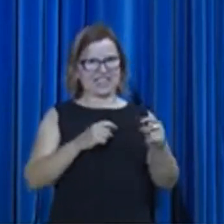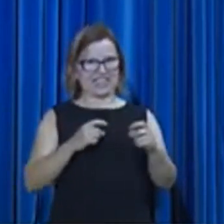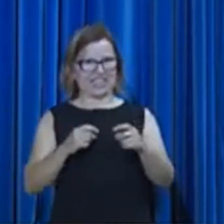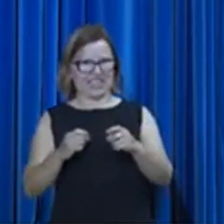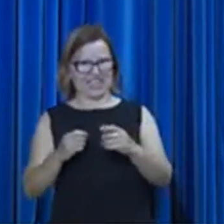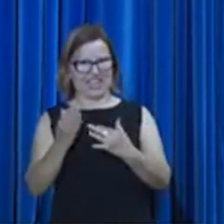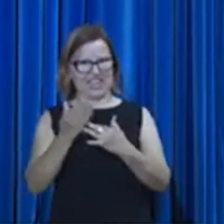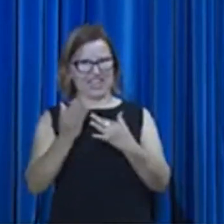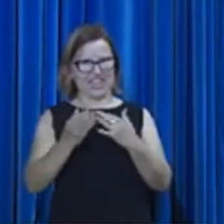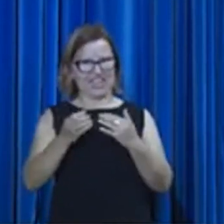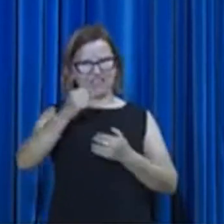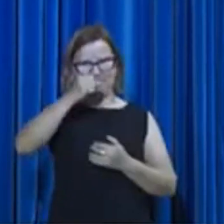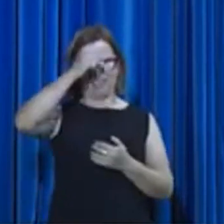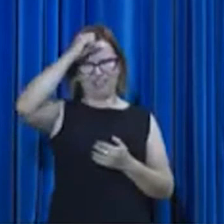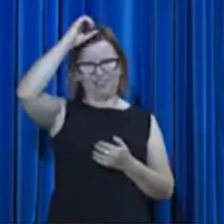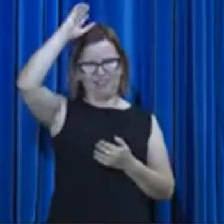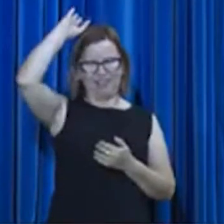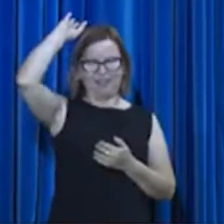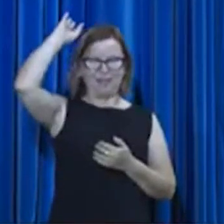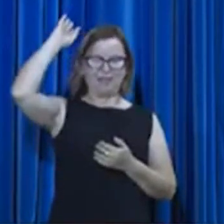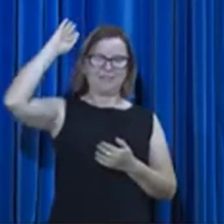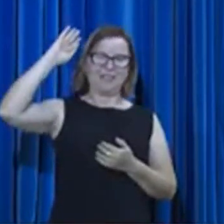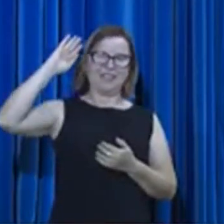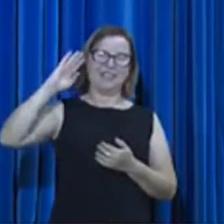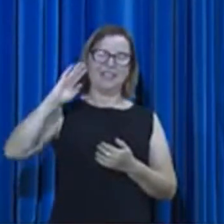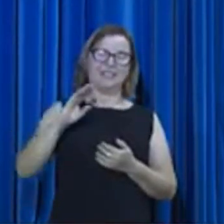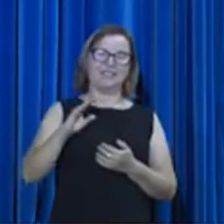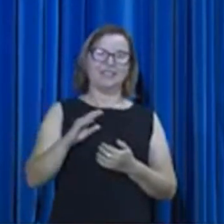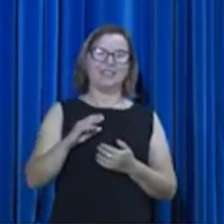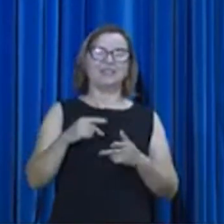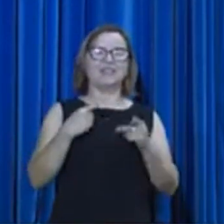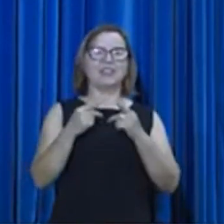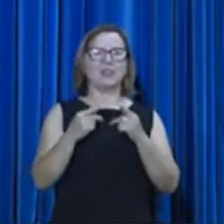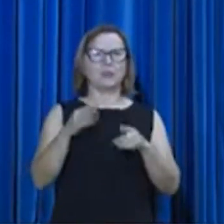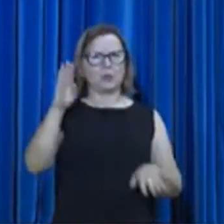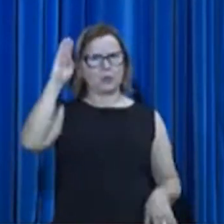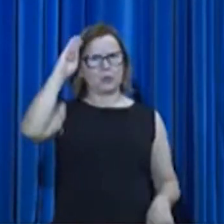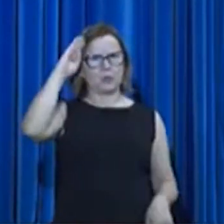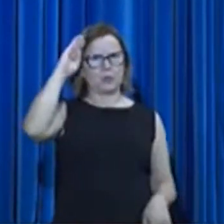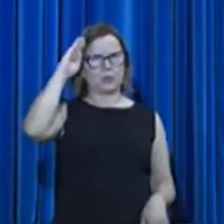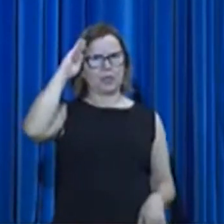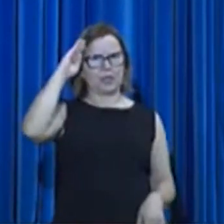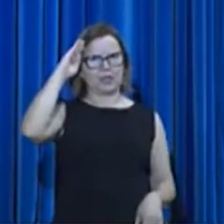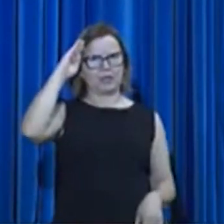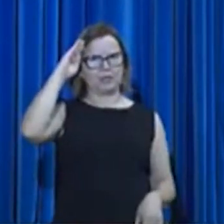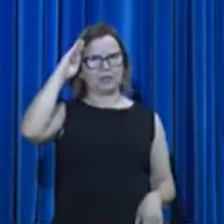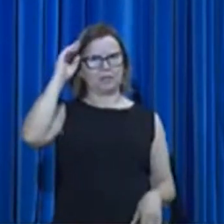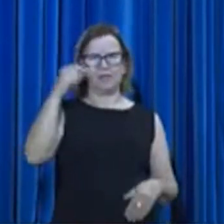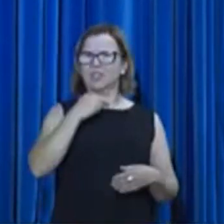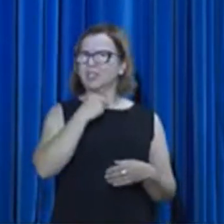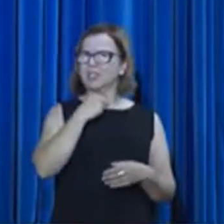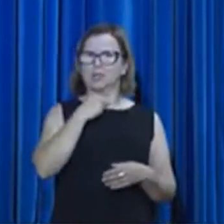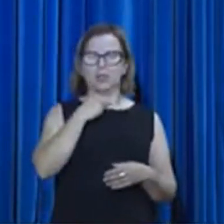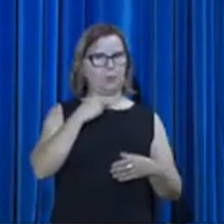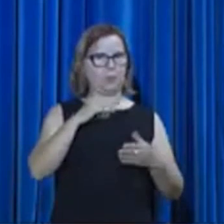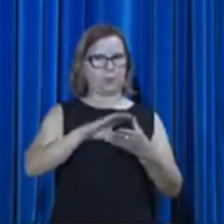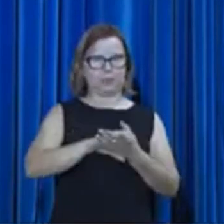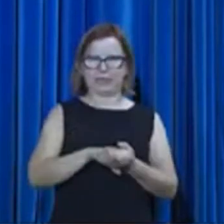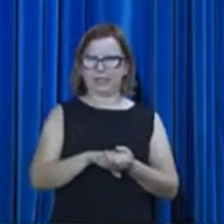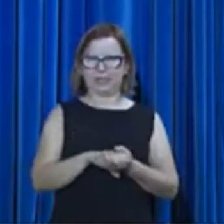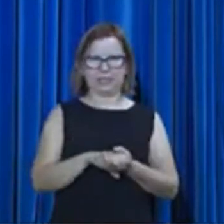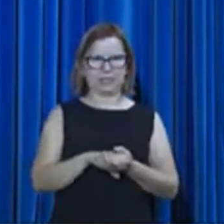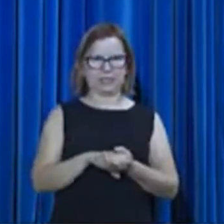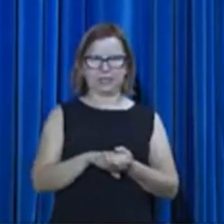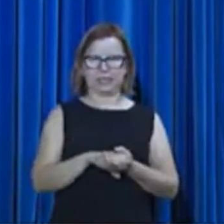Grotius. E assim acontecia. Os soldados romanos não tinham permissão para se casar, nem